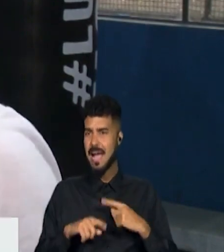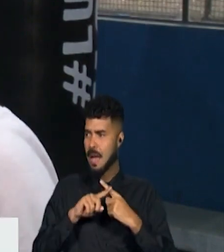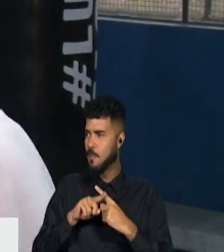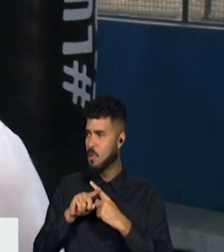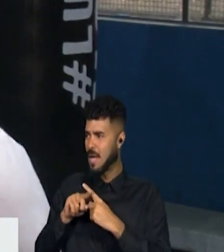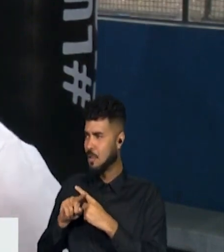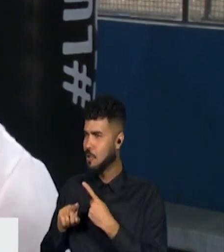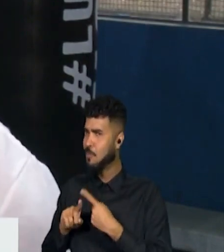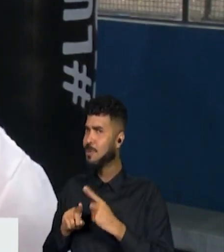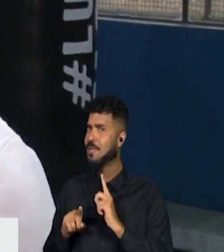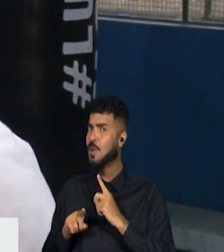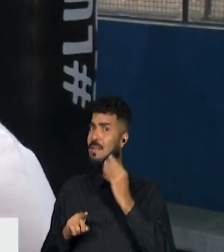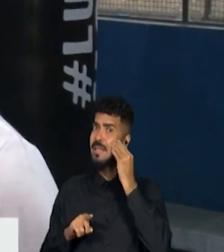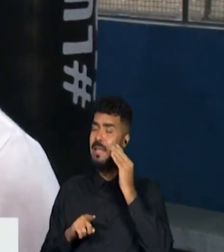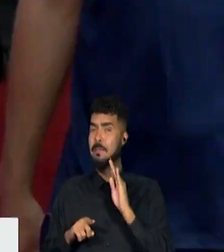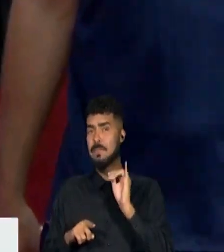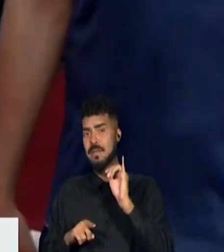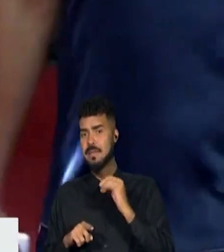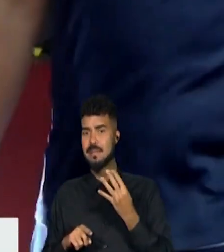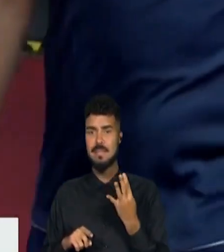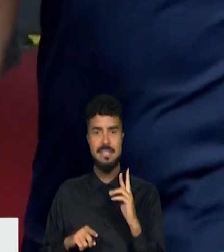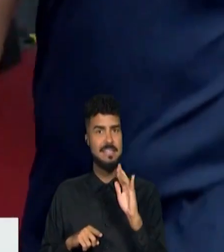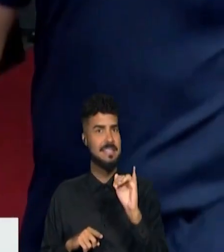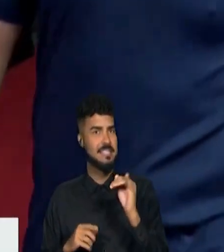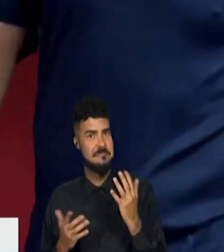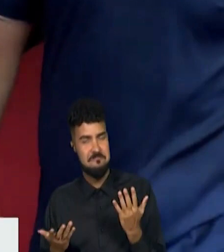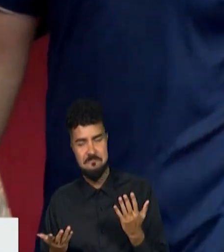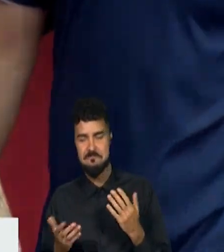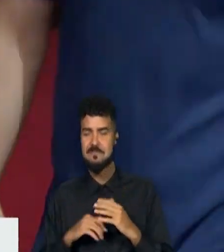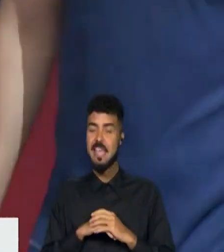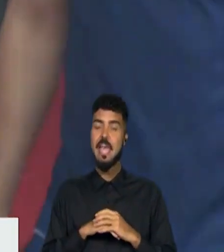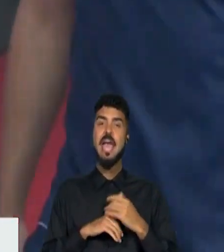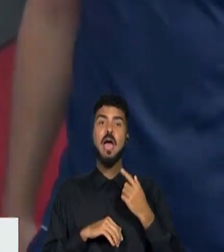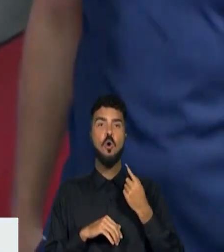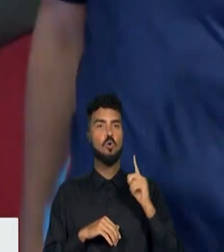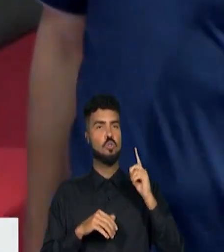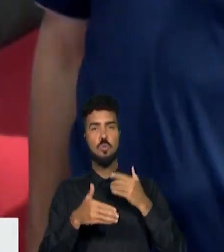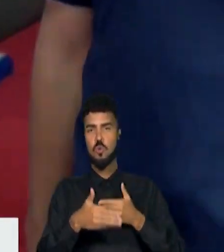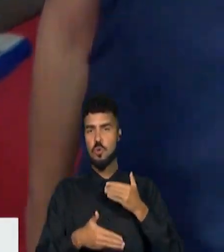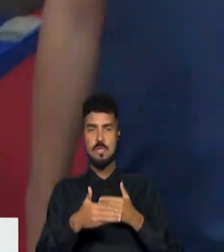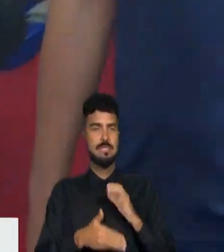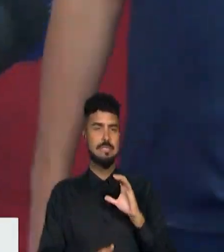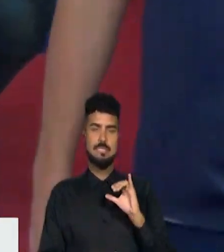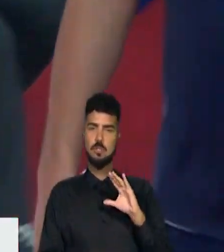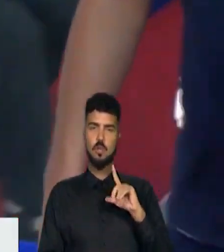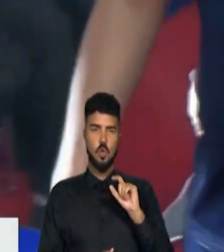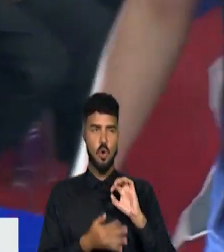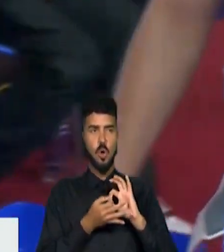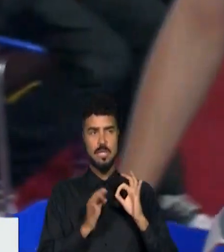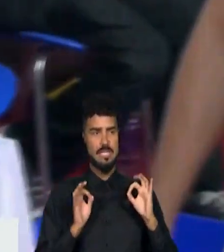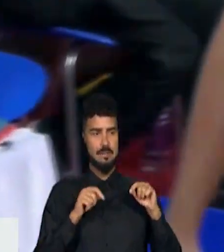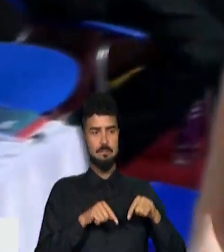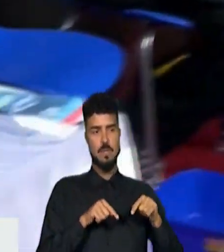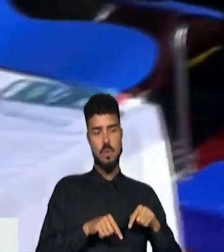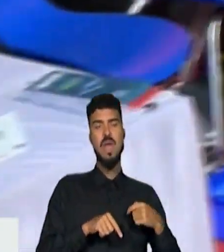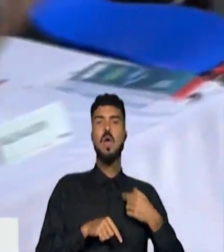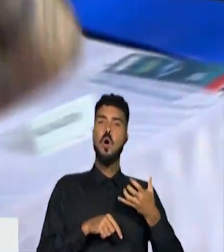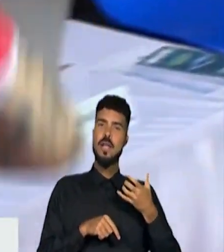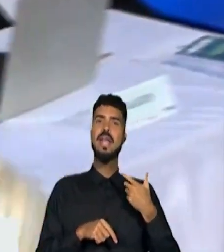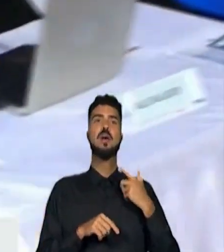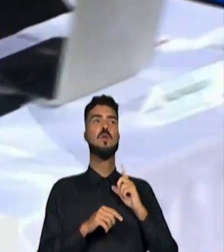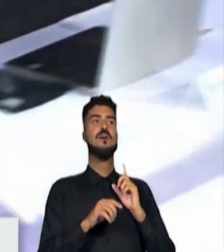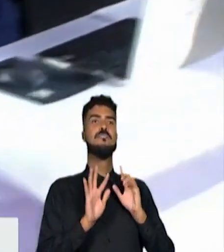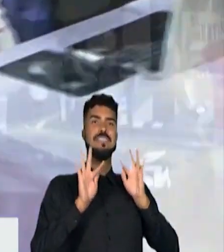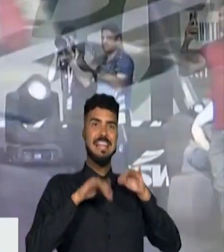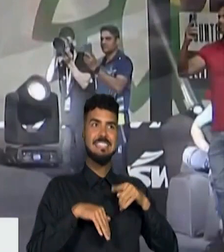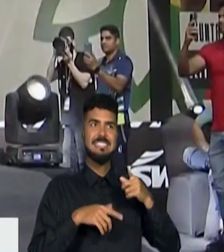por que não o bi ou o tri dele, né? Eu sei que esse é o meu último ciclo aqui no Olímpico e quero finalizá-lo ele com